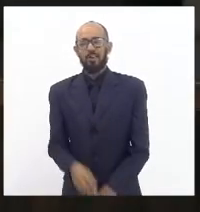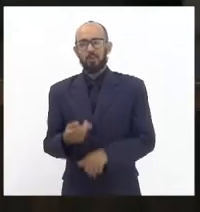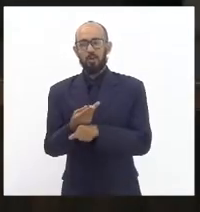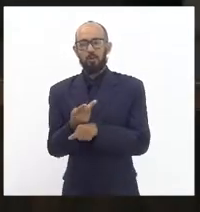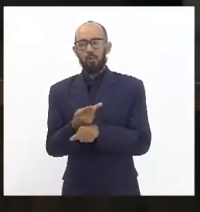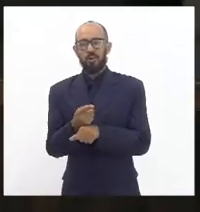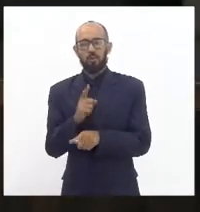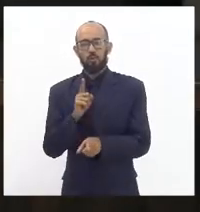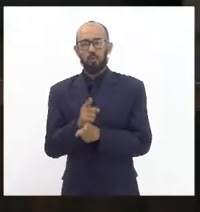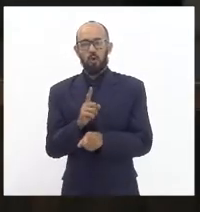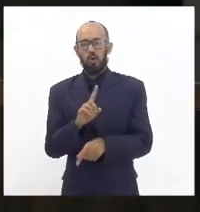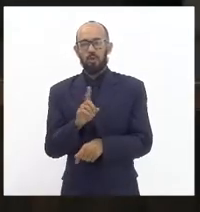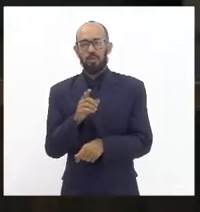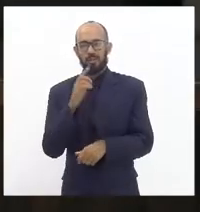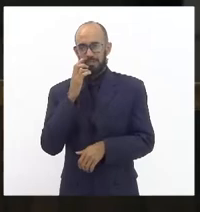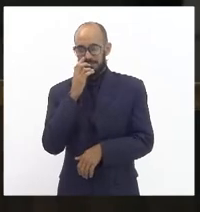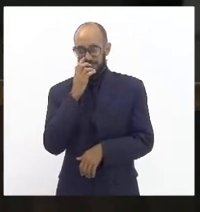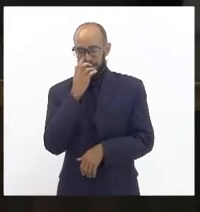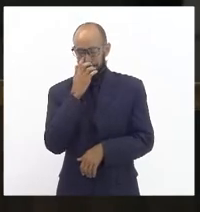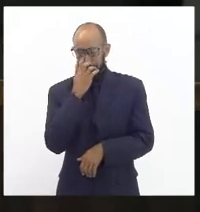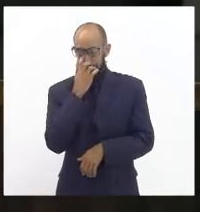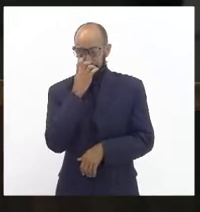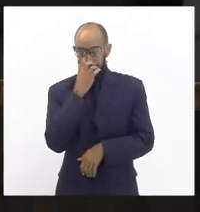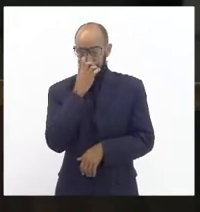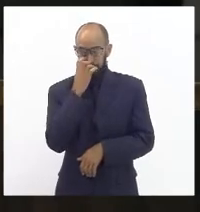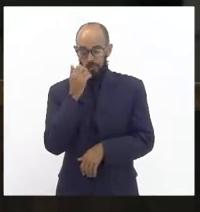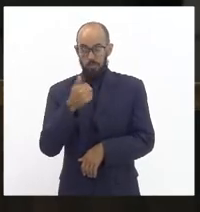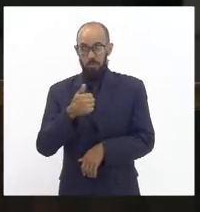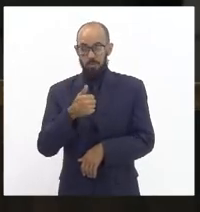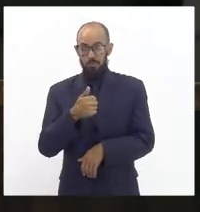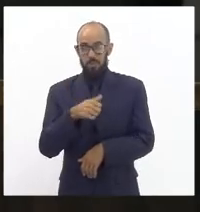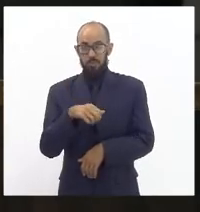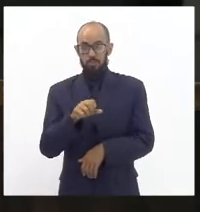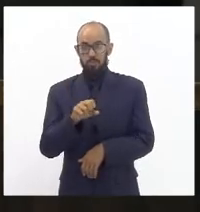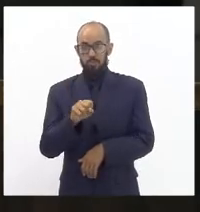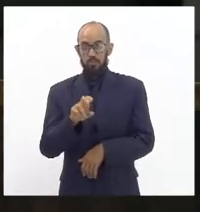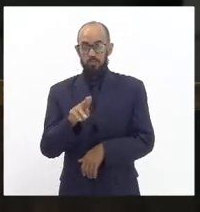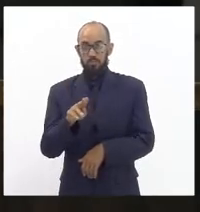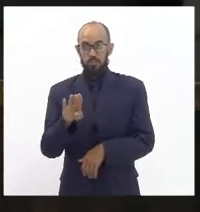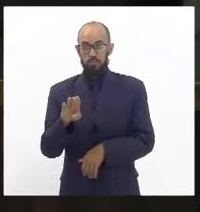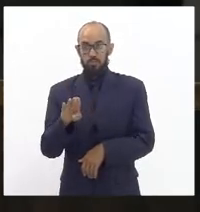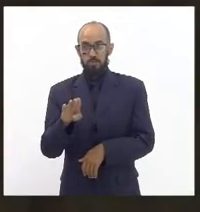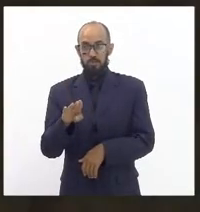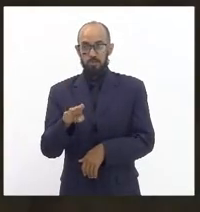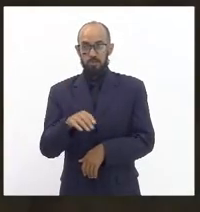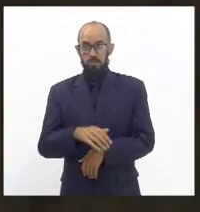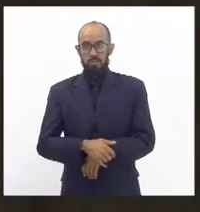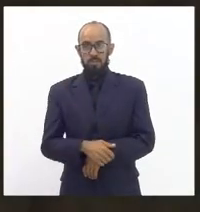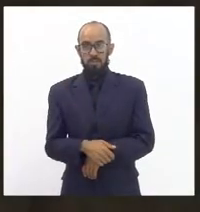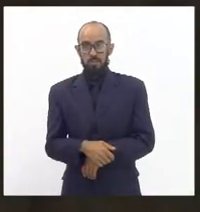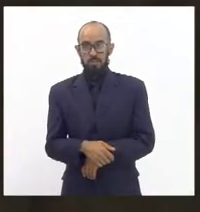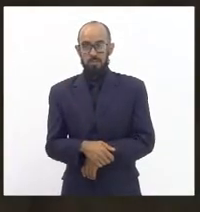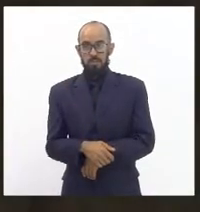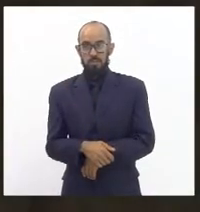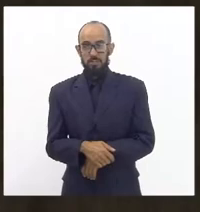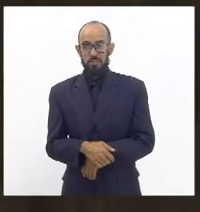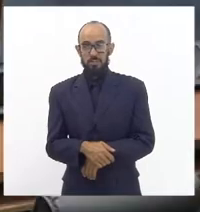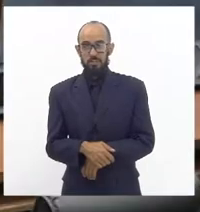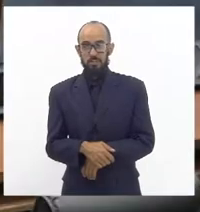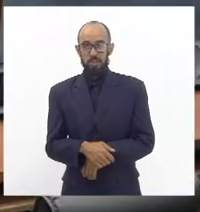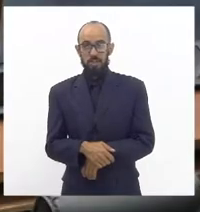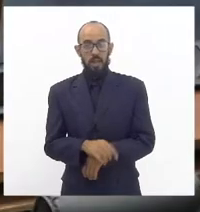só se for com autoria bem vamos lá primeiro a Subtenente e é do kit e vestuário